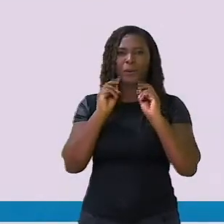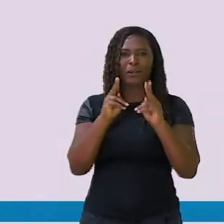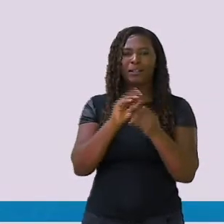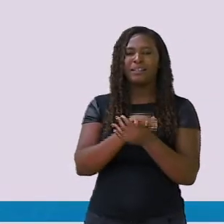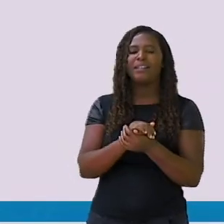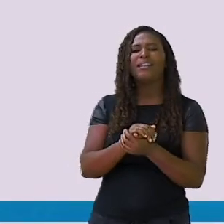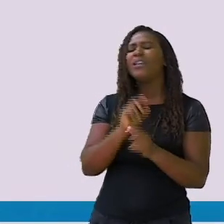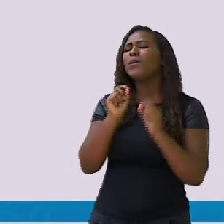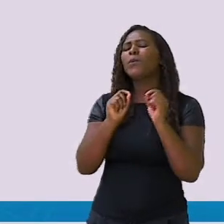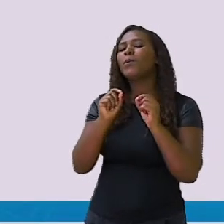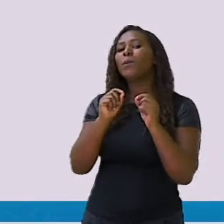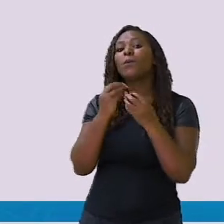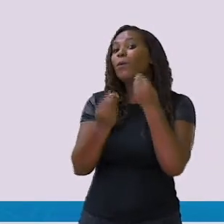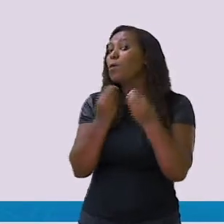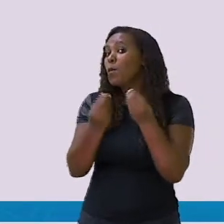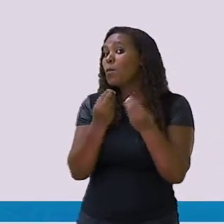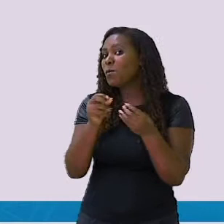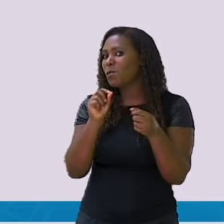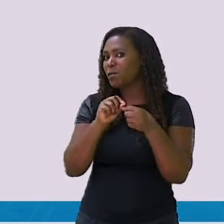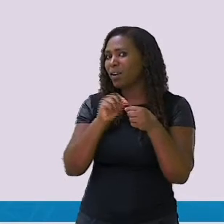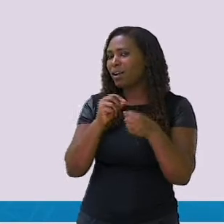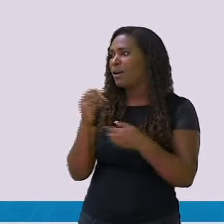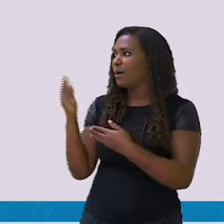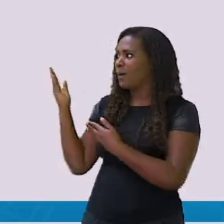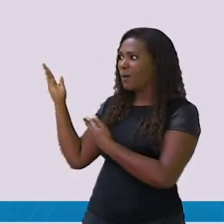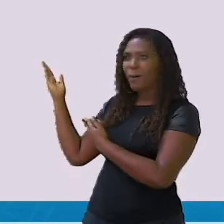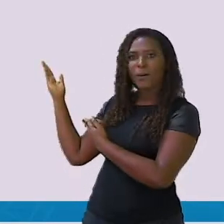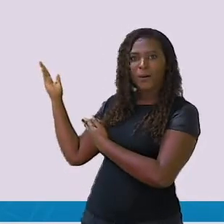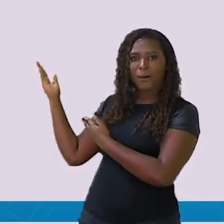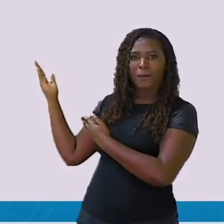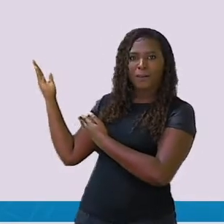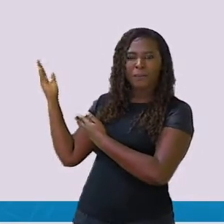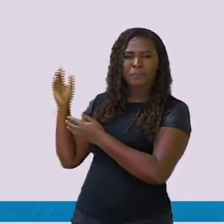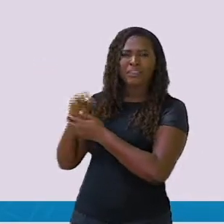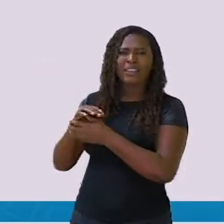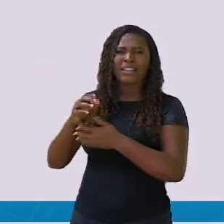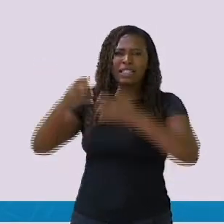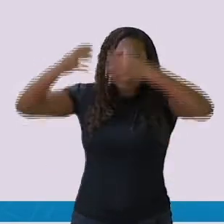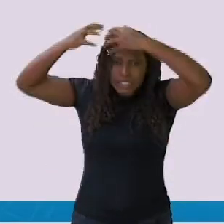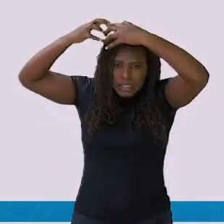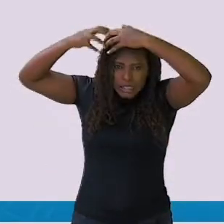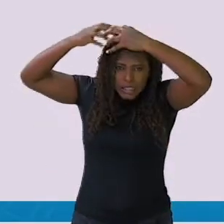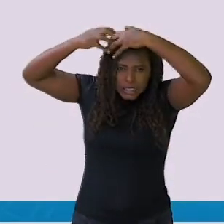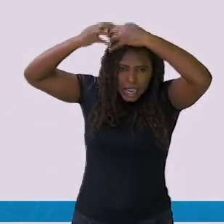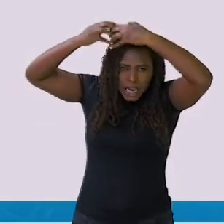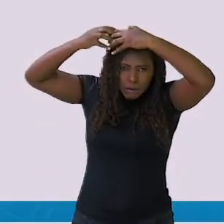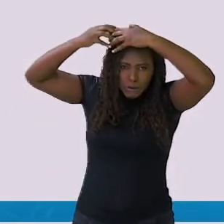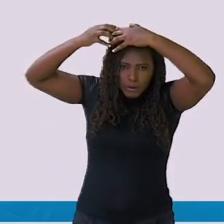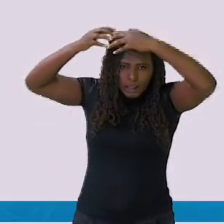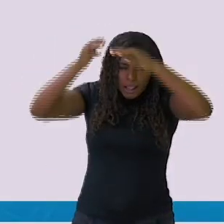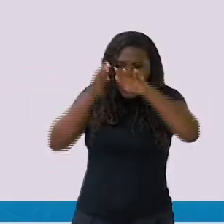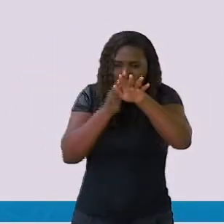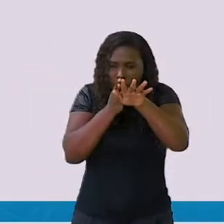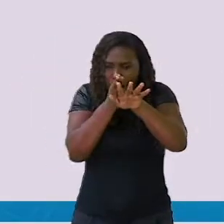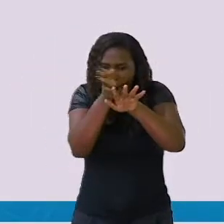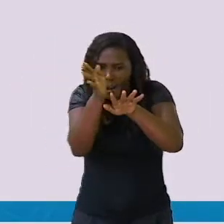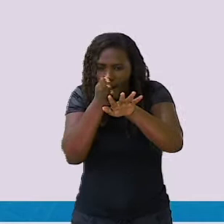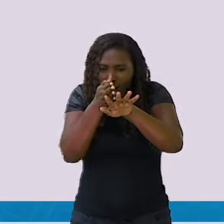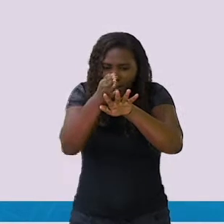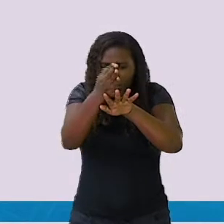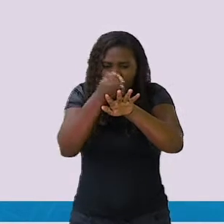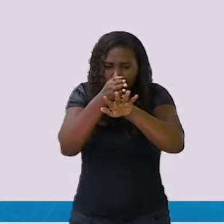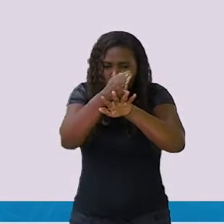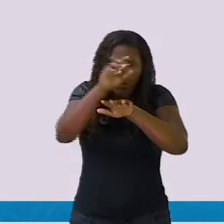eu coloquei aí uma imagem até de que a gente chama de neurônio, mais ou menos aí, né? O mapa mental é uma espécie de uma árvore genealógica